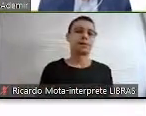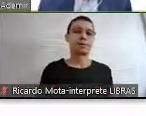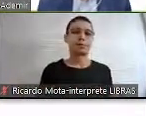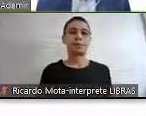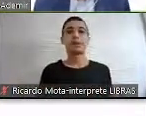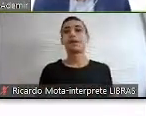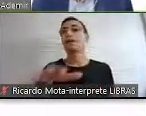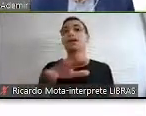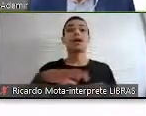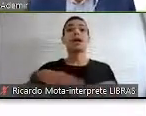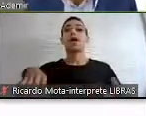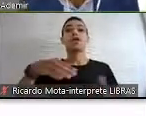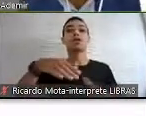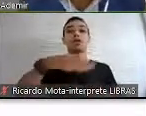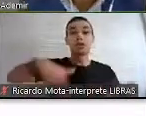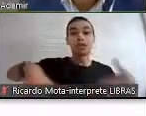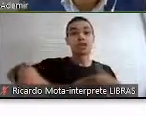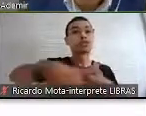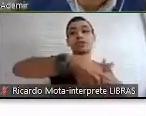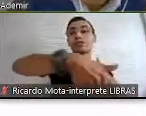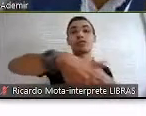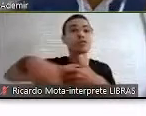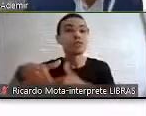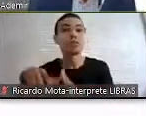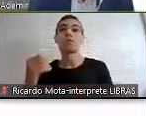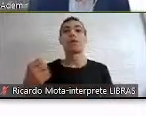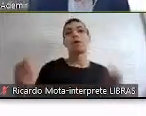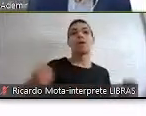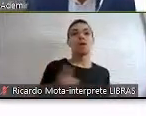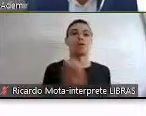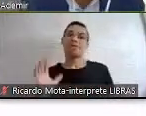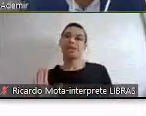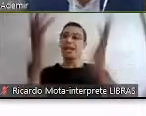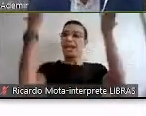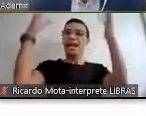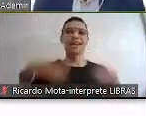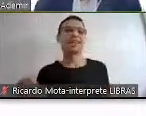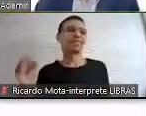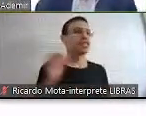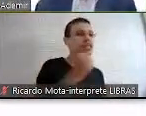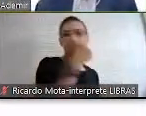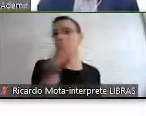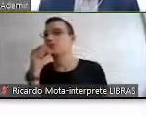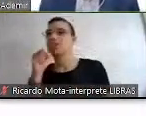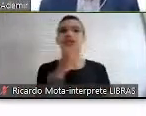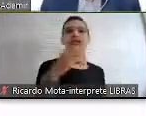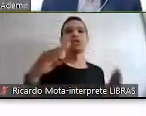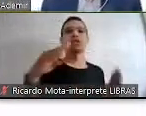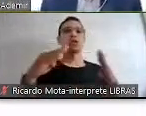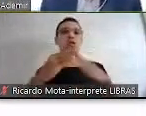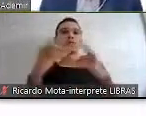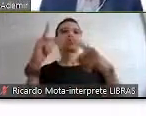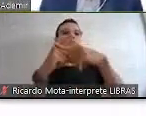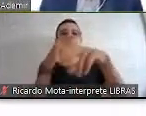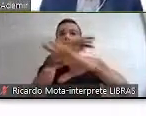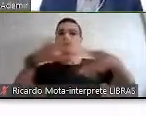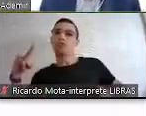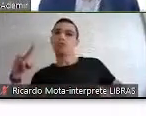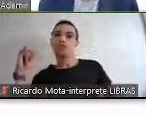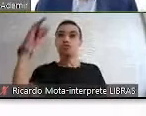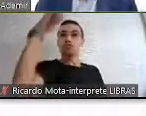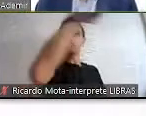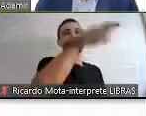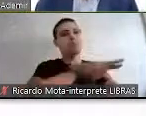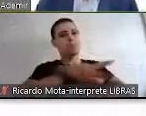estádios, parques de diversões permanentes e temporários, casas de shows, teatros, igrejas, aeroportos e outros. Então, esse é o